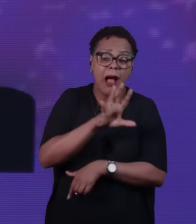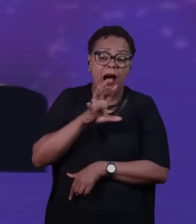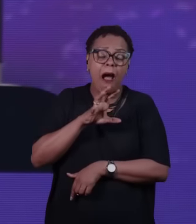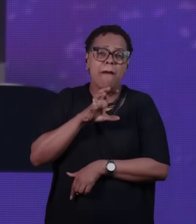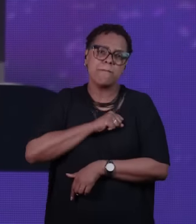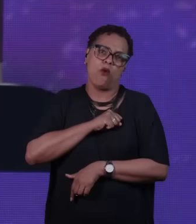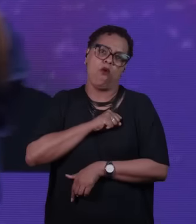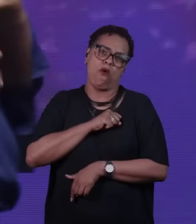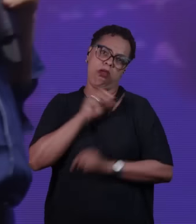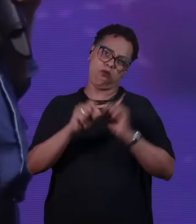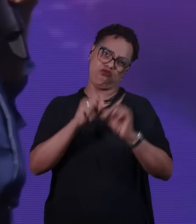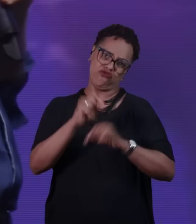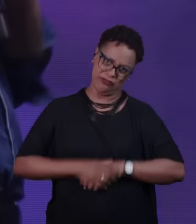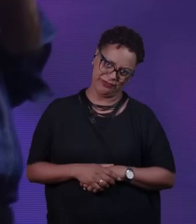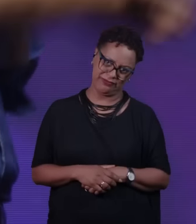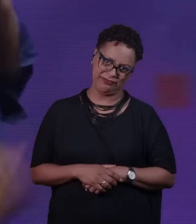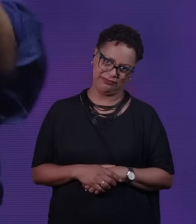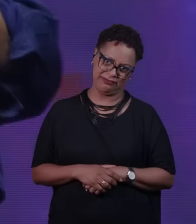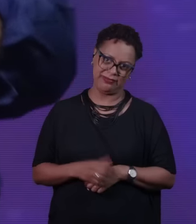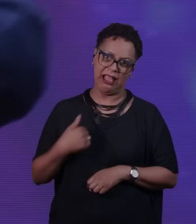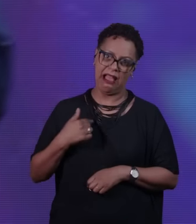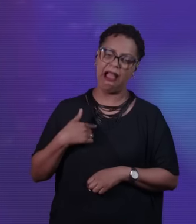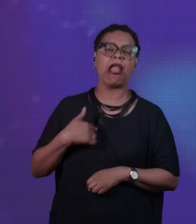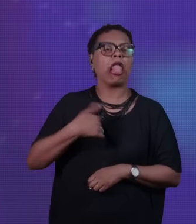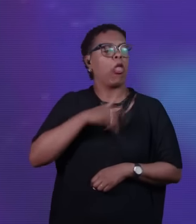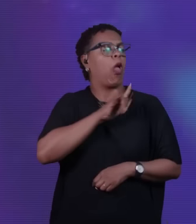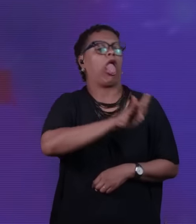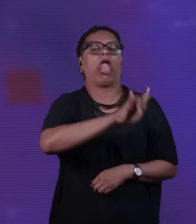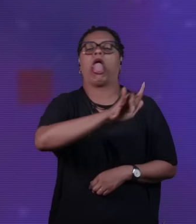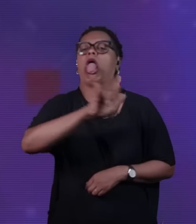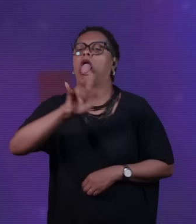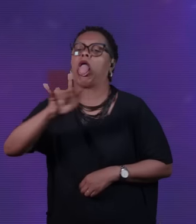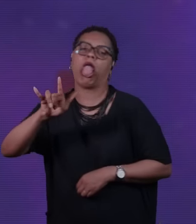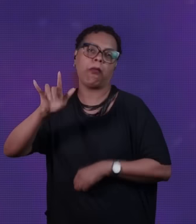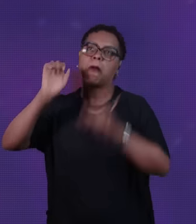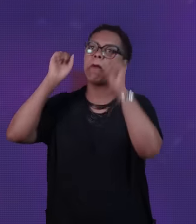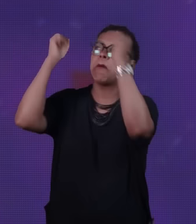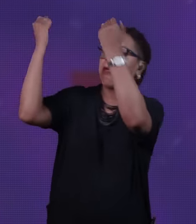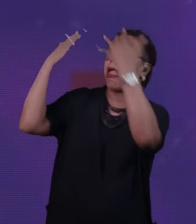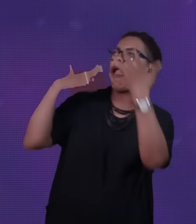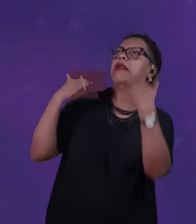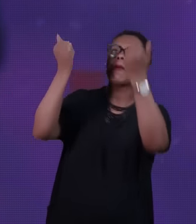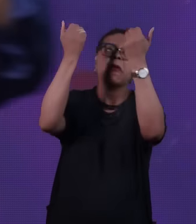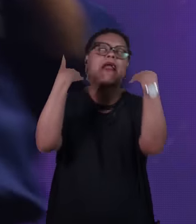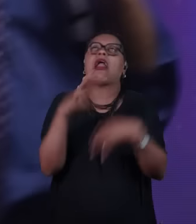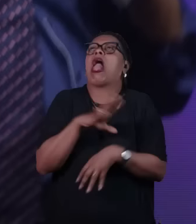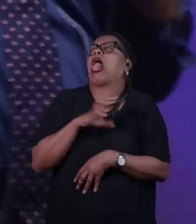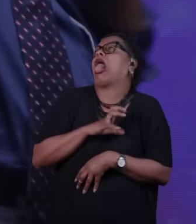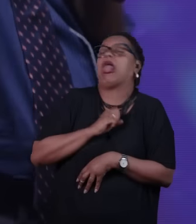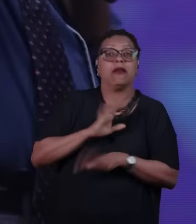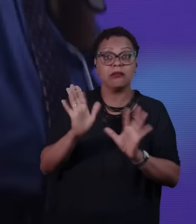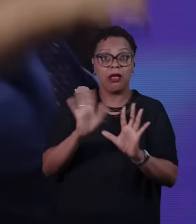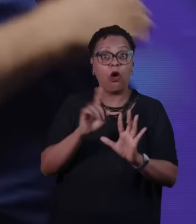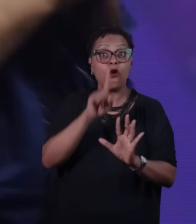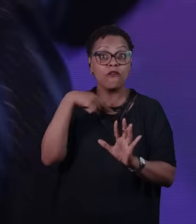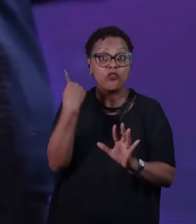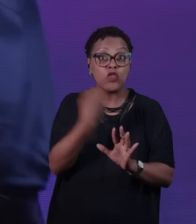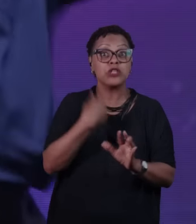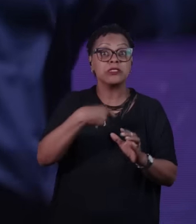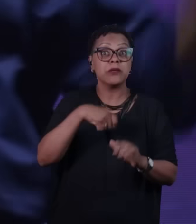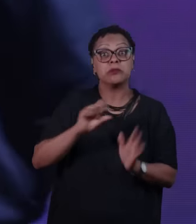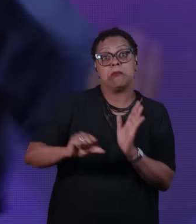amor. Não amar aquilo que Deus pode te dar, não amar as bênçãos que Deus pode te dar, mas amar o Deus de toda